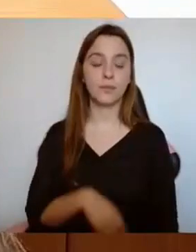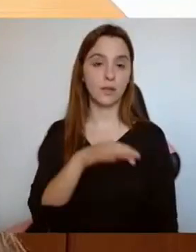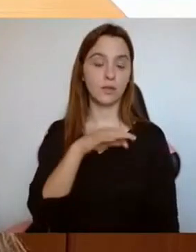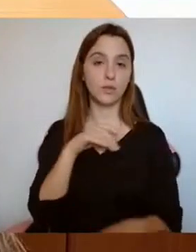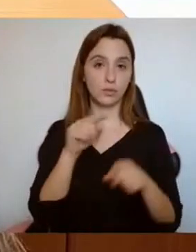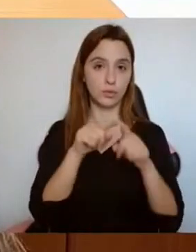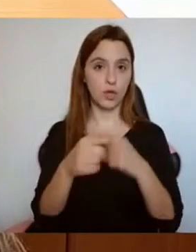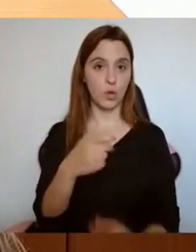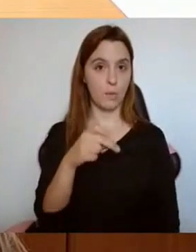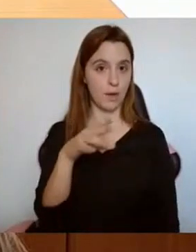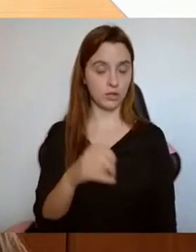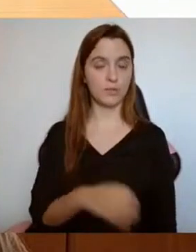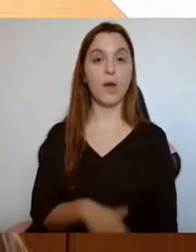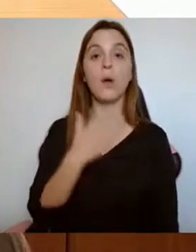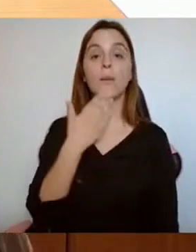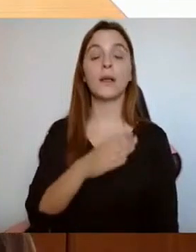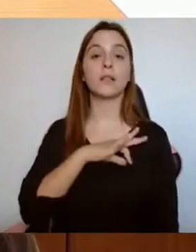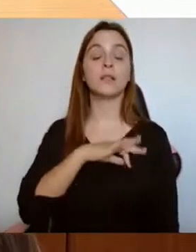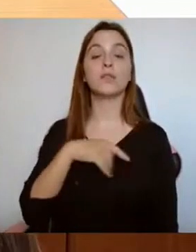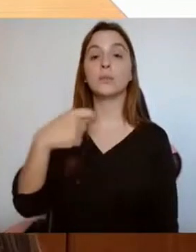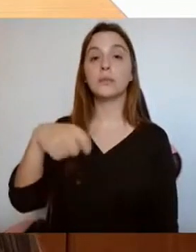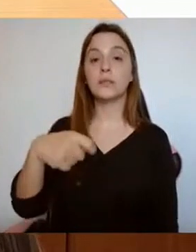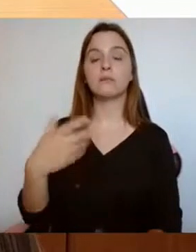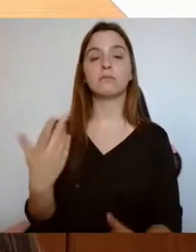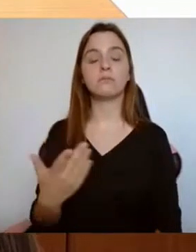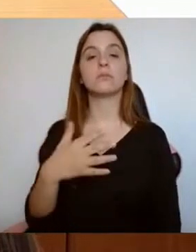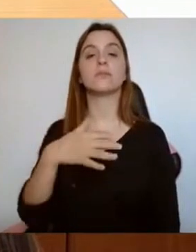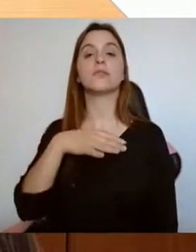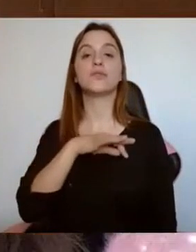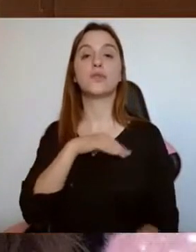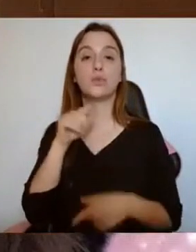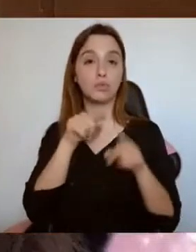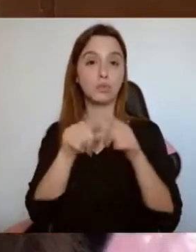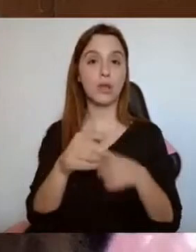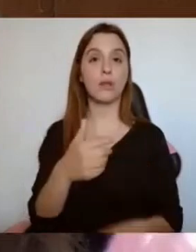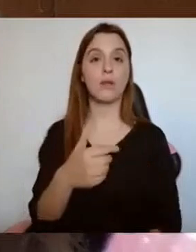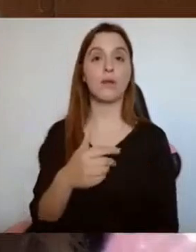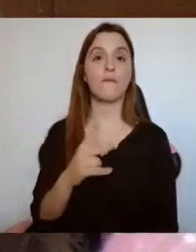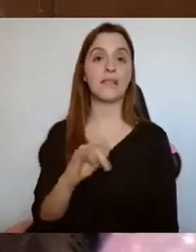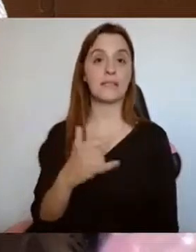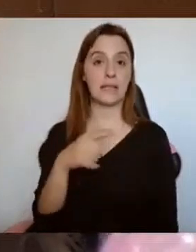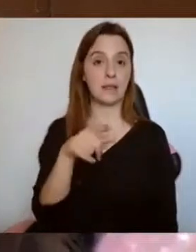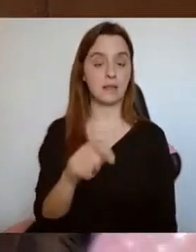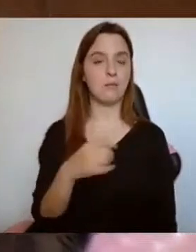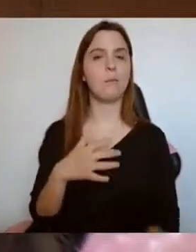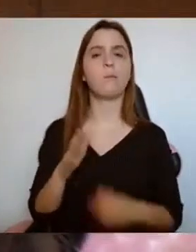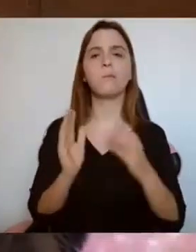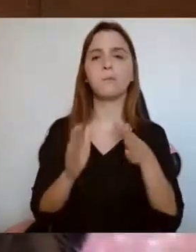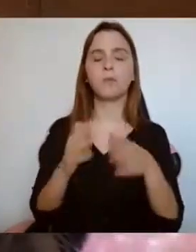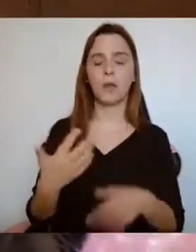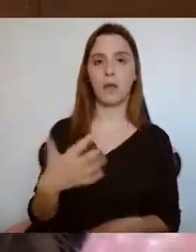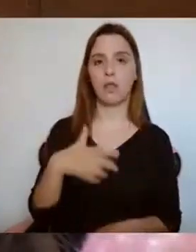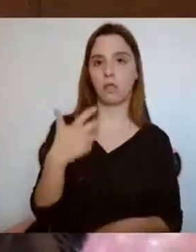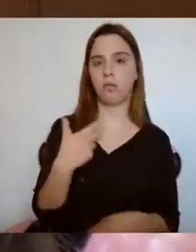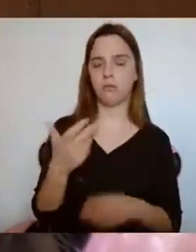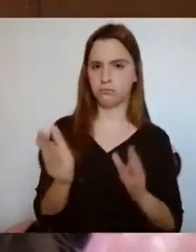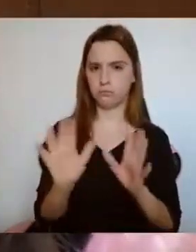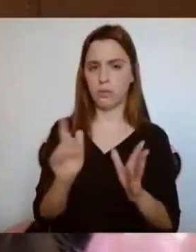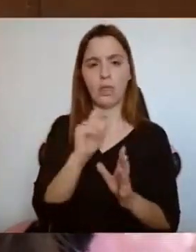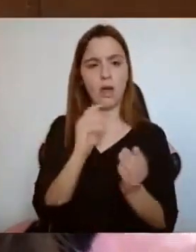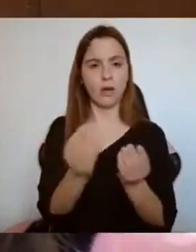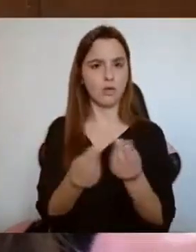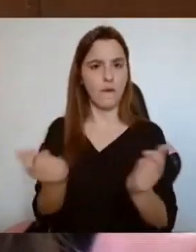Muito obrigado, Sr. Presidente, em exercício. Sr. Deputado Balcão Vicente, não é preciso irritar-se com uma questão que é, parece-me que tem uma solução fácil. Nós